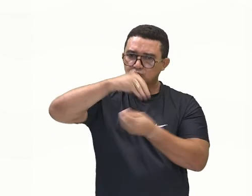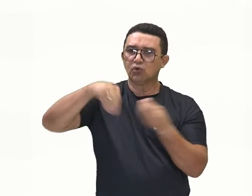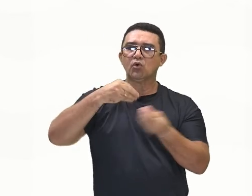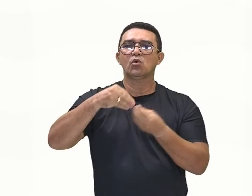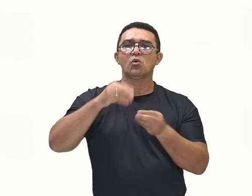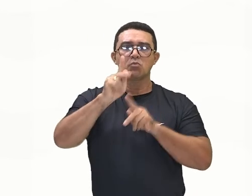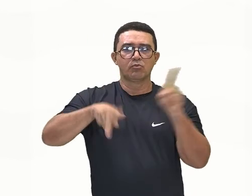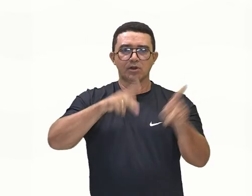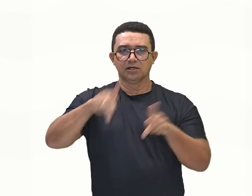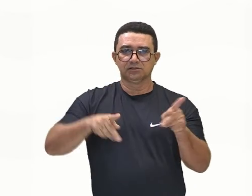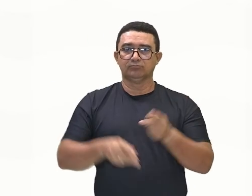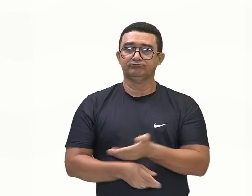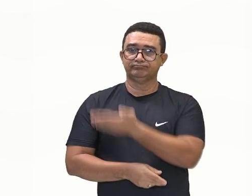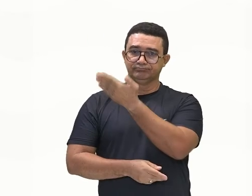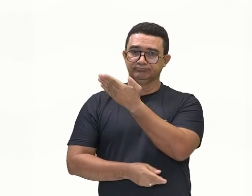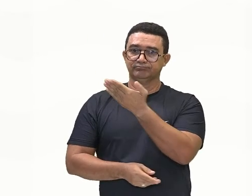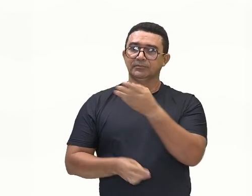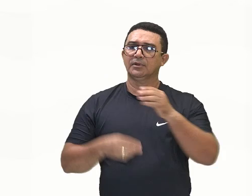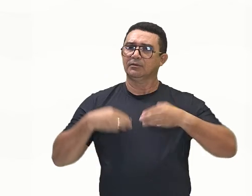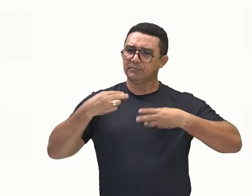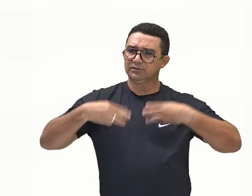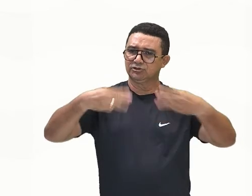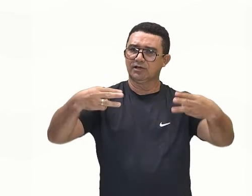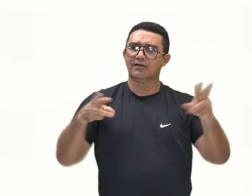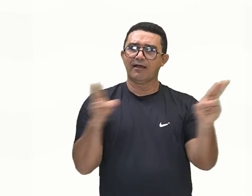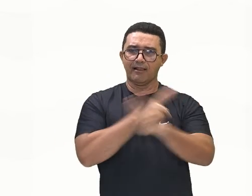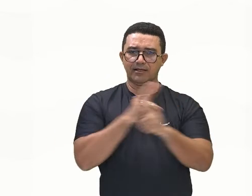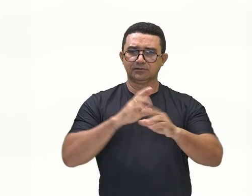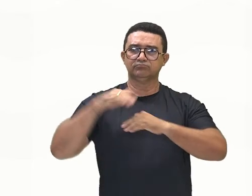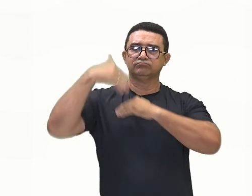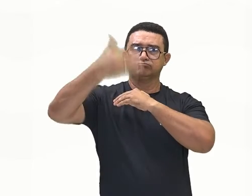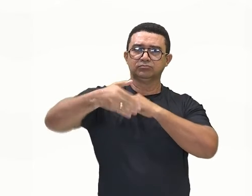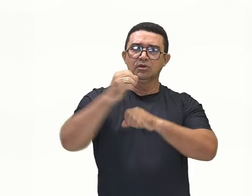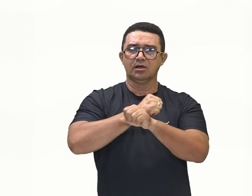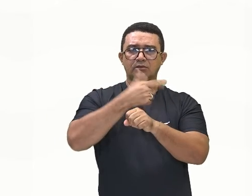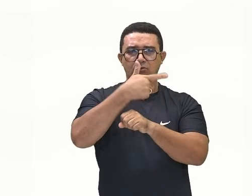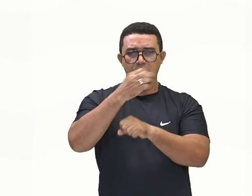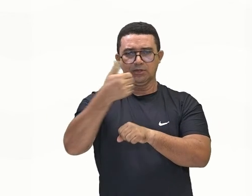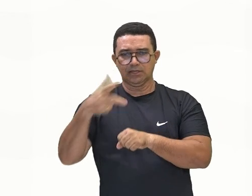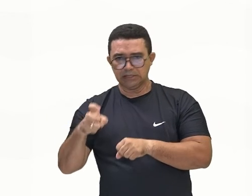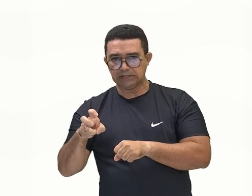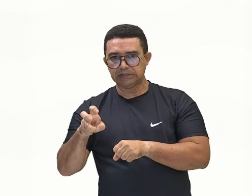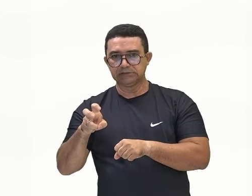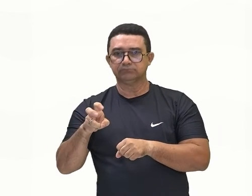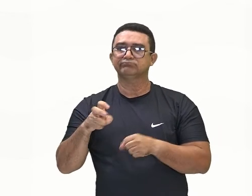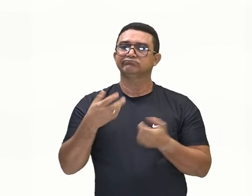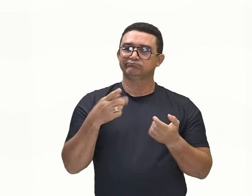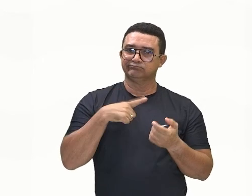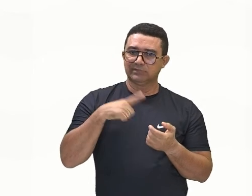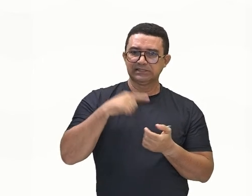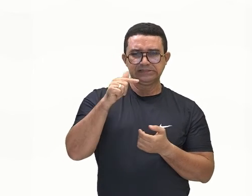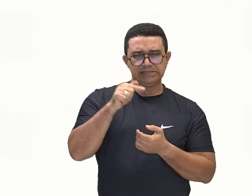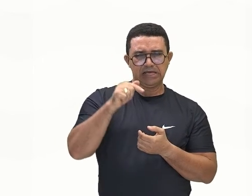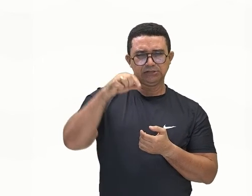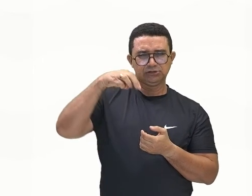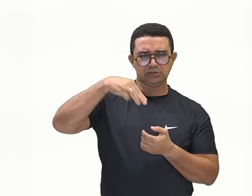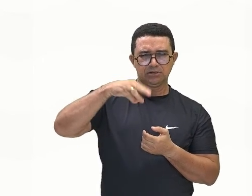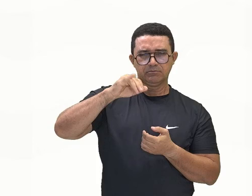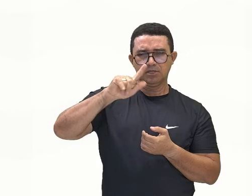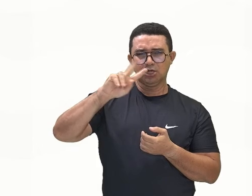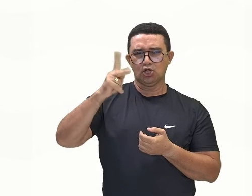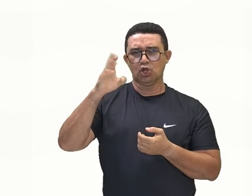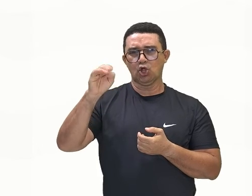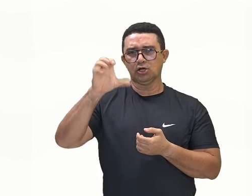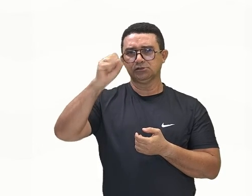tem essa manchete: Ministério das Relações Exteriores, em 2015, afirmou que havia entre 7 e 10 milhões de